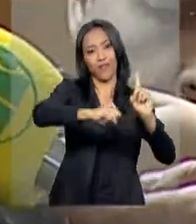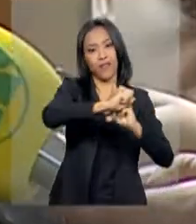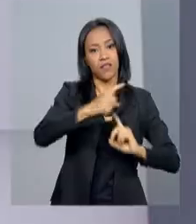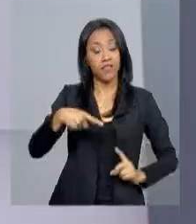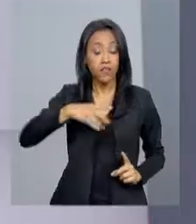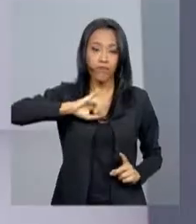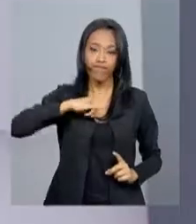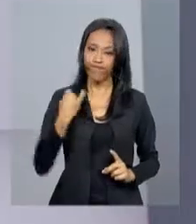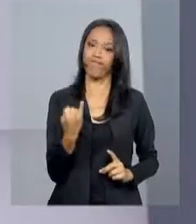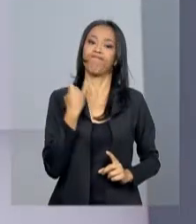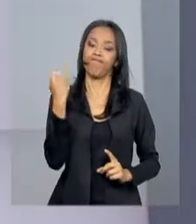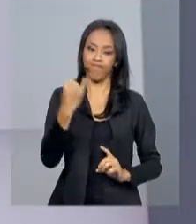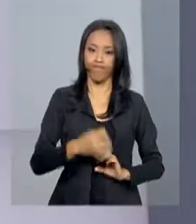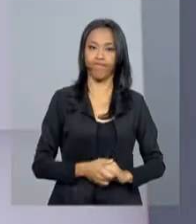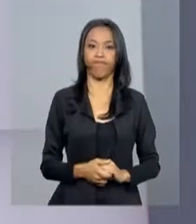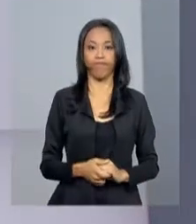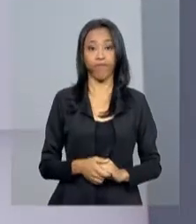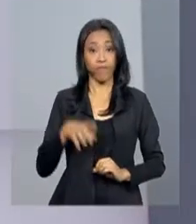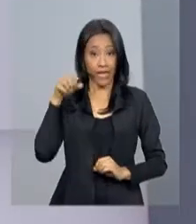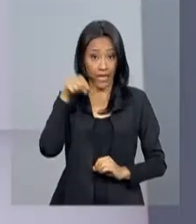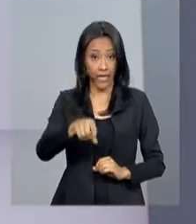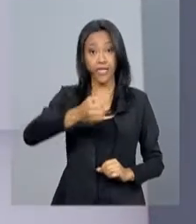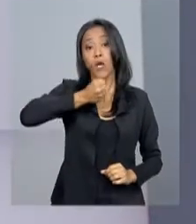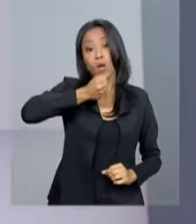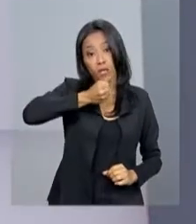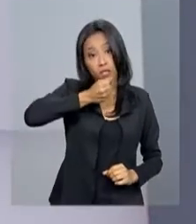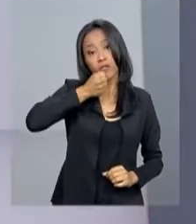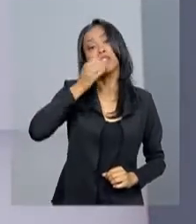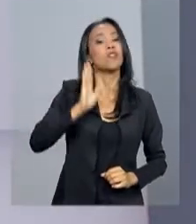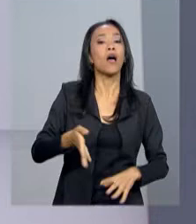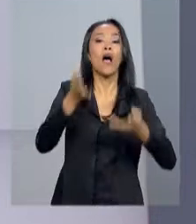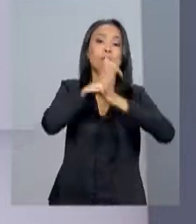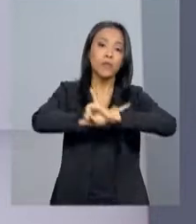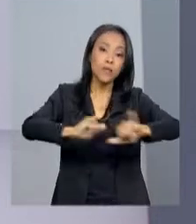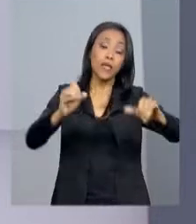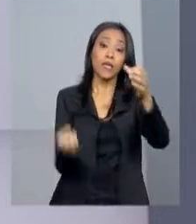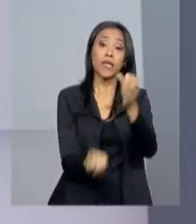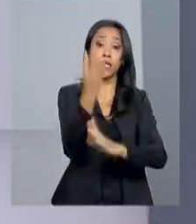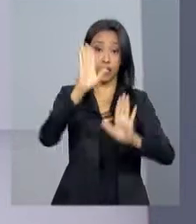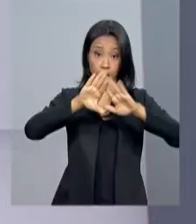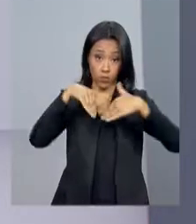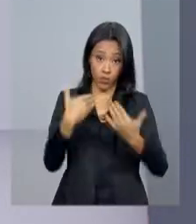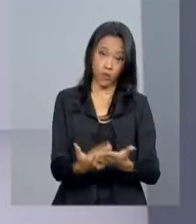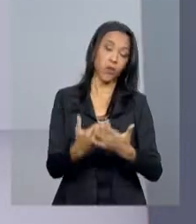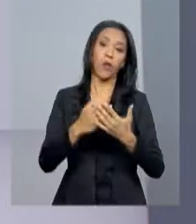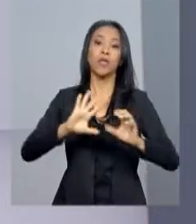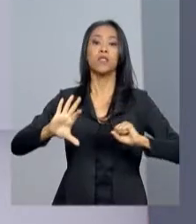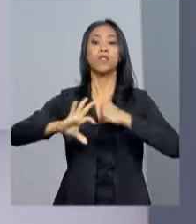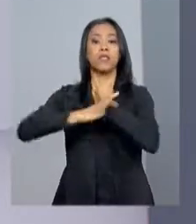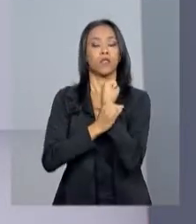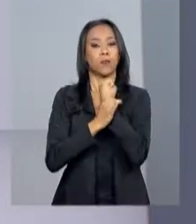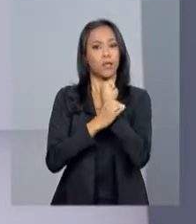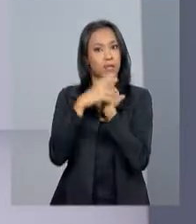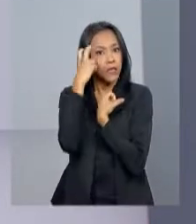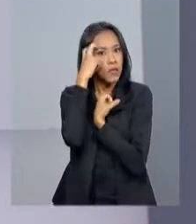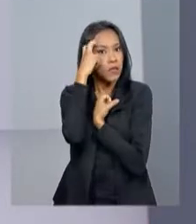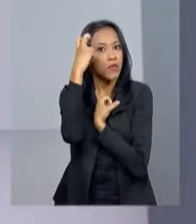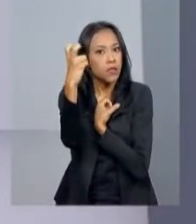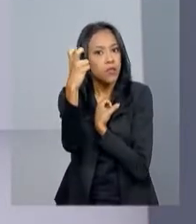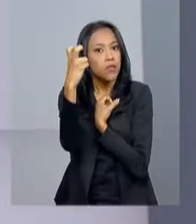importante ainda durante a coletiva foi anunciada a criação da escola nacional de segurança pública inteligência